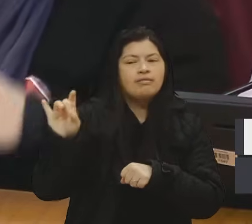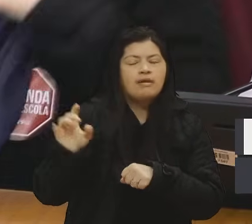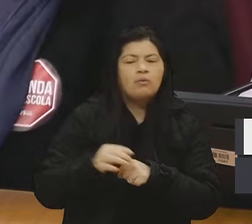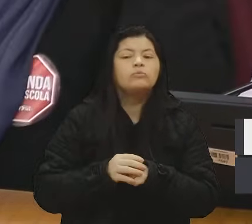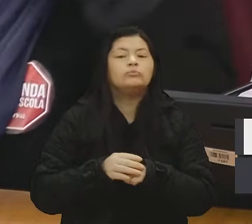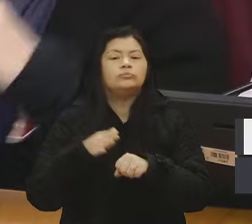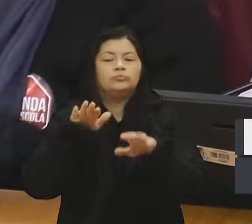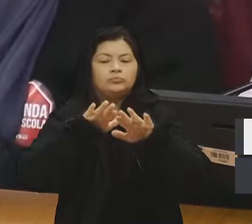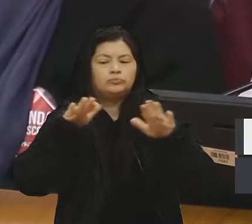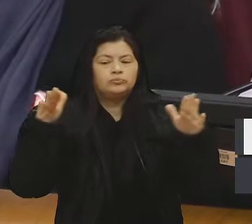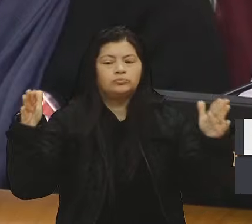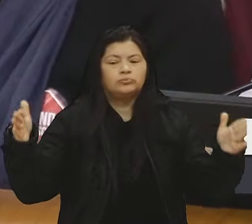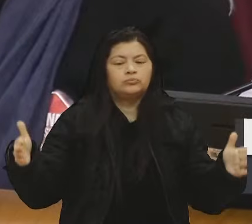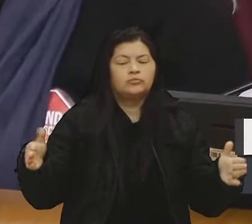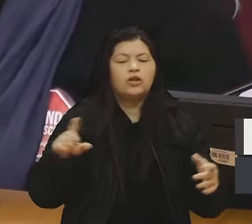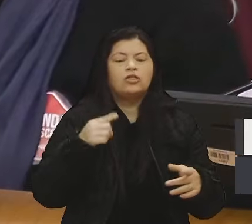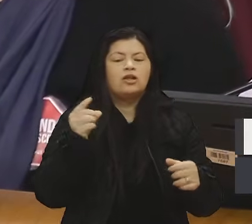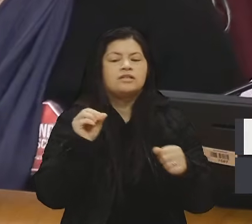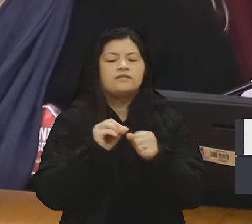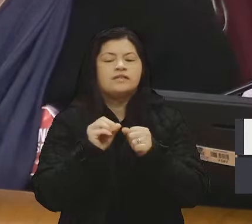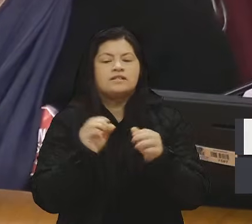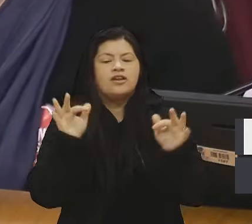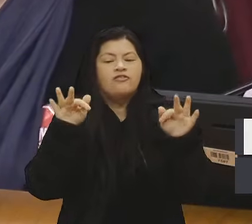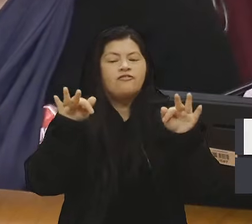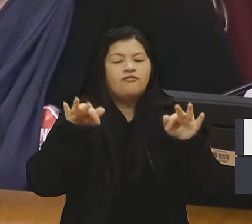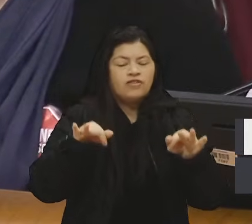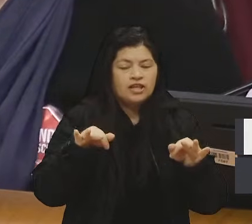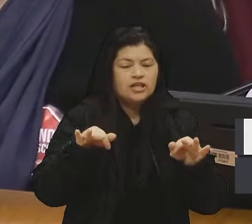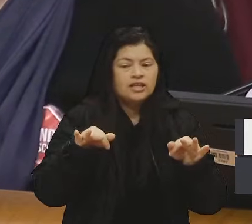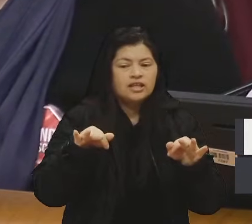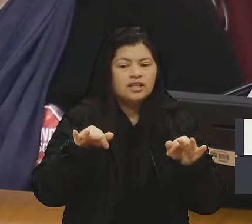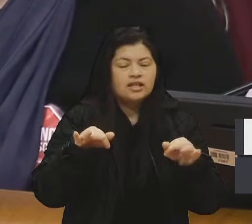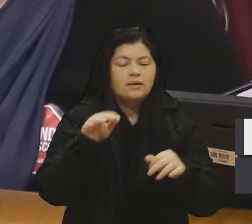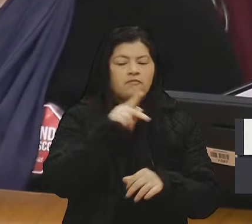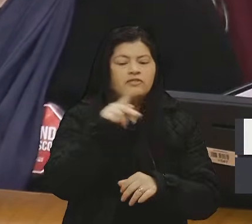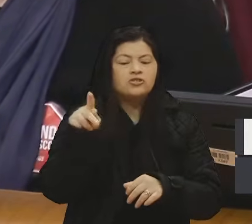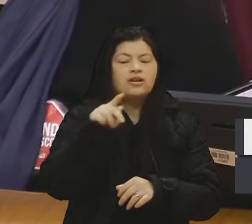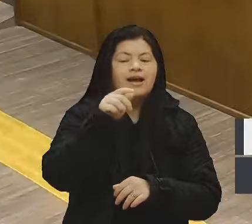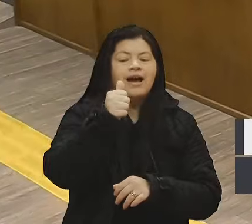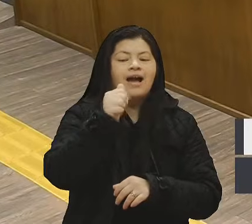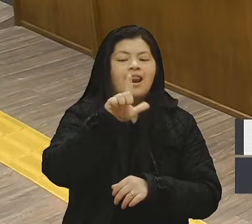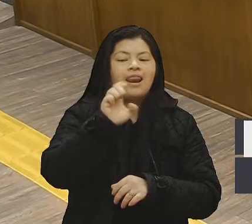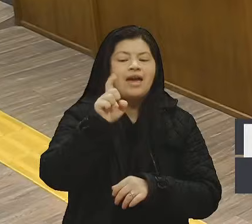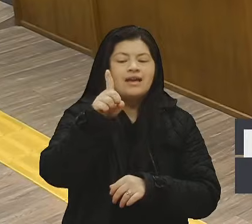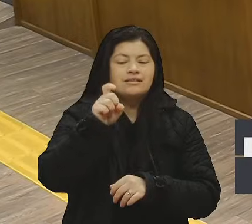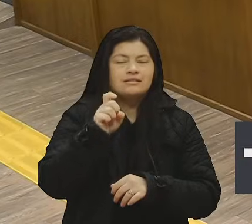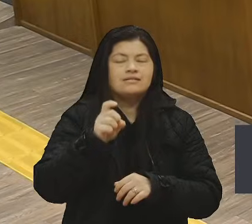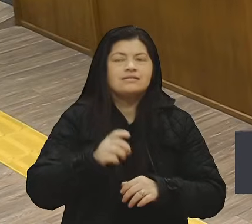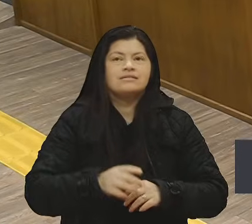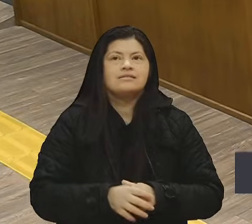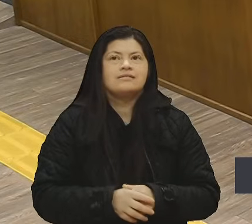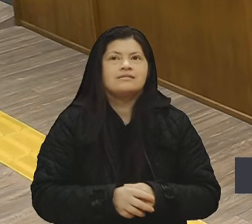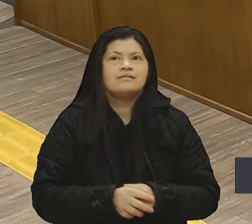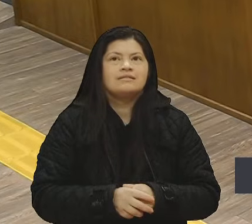na mesa, para nós fazermos o encerramento. Professor Alex.